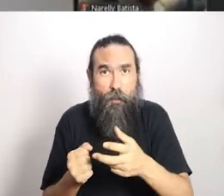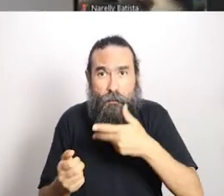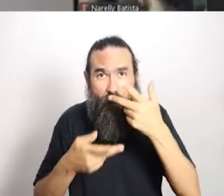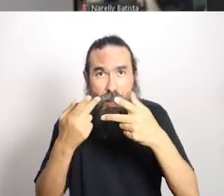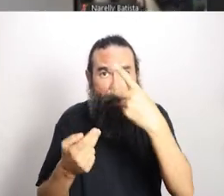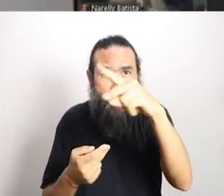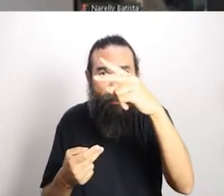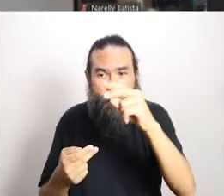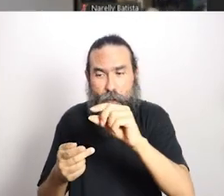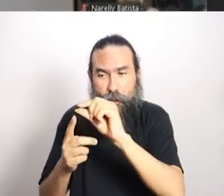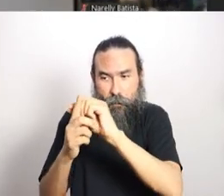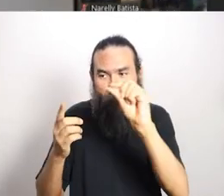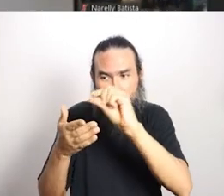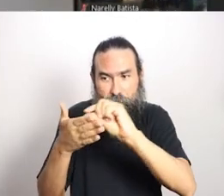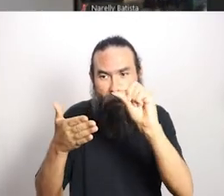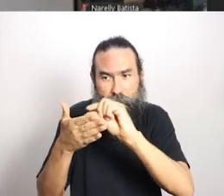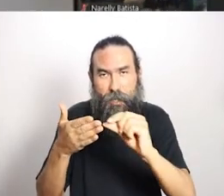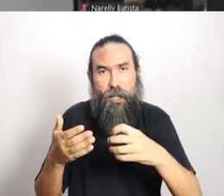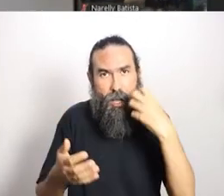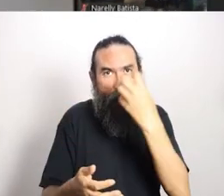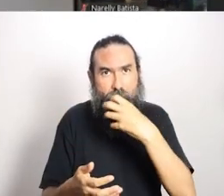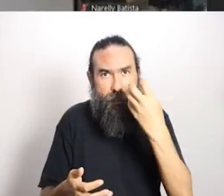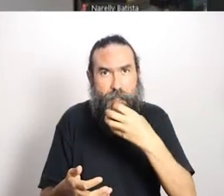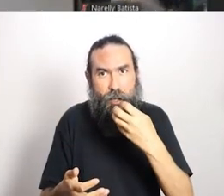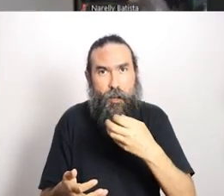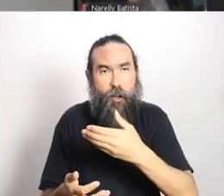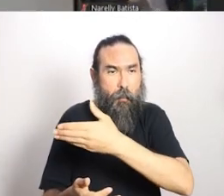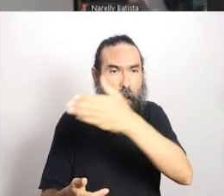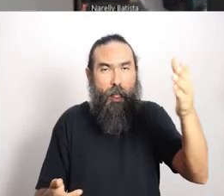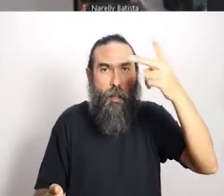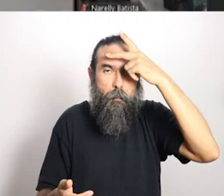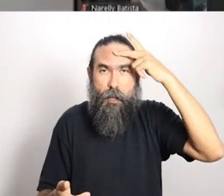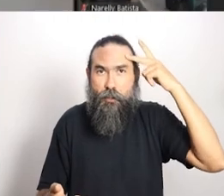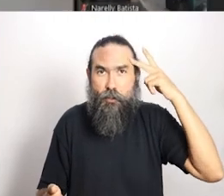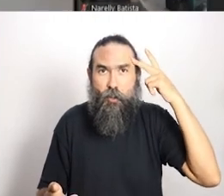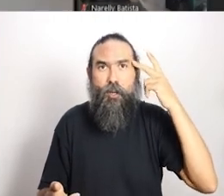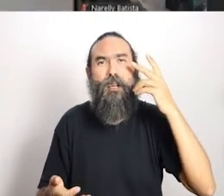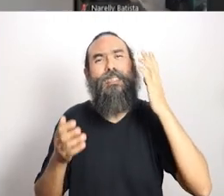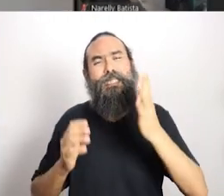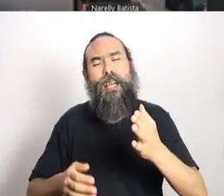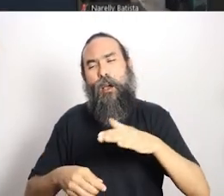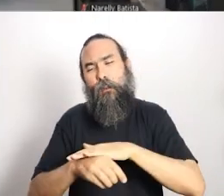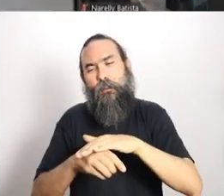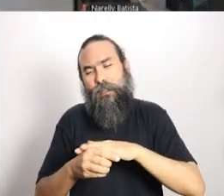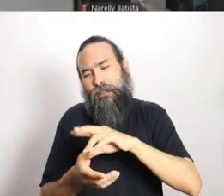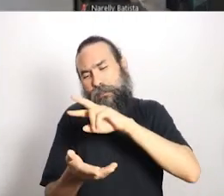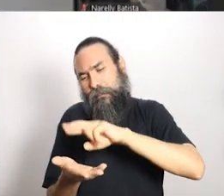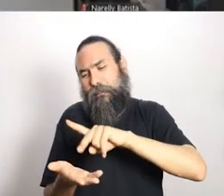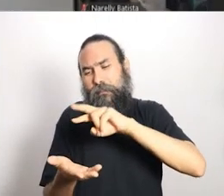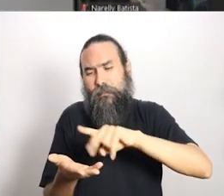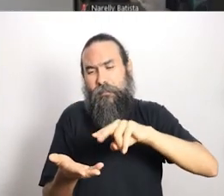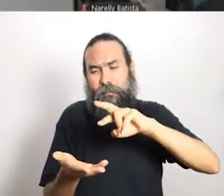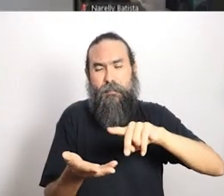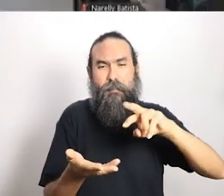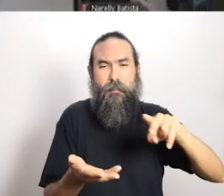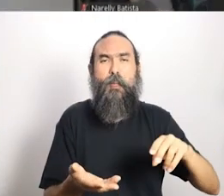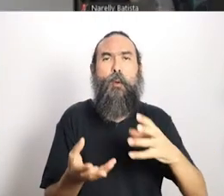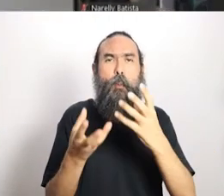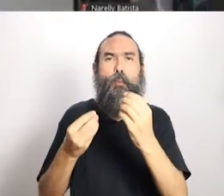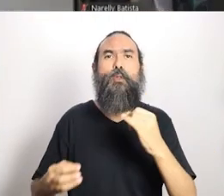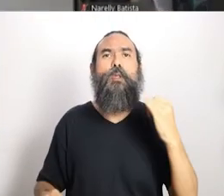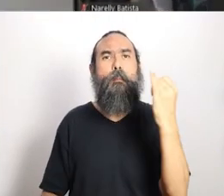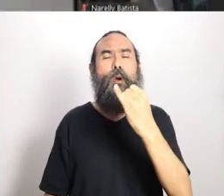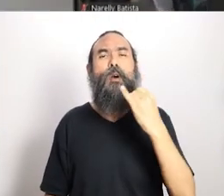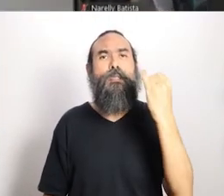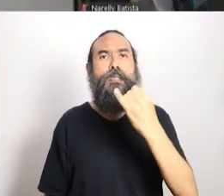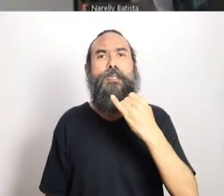verso do jeito que você quiser, mas de conclusão para esse povo que está ouvindo a gente até agora. A conversa passou por vários